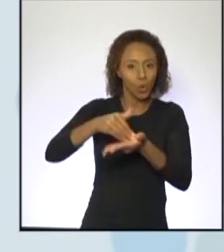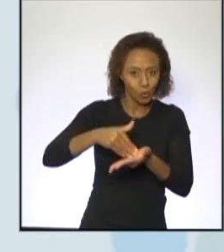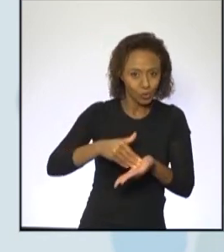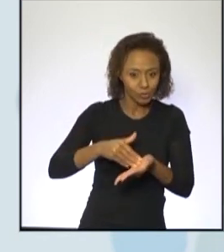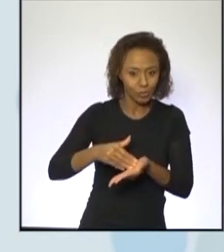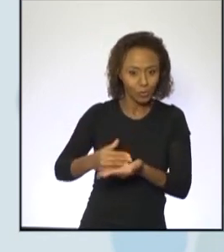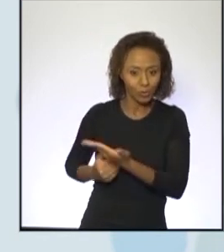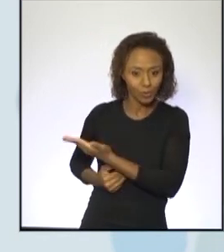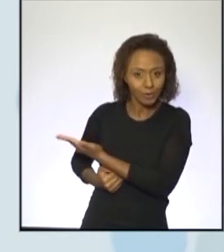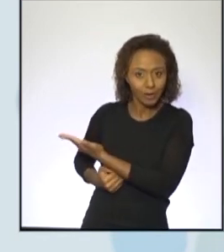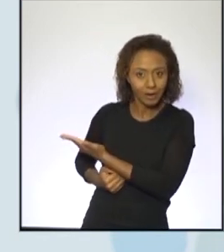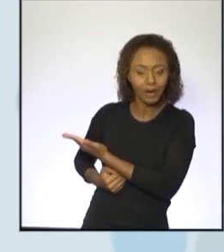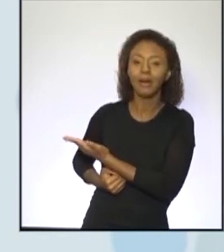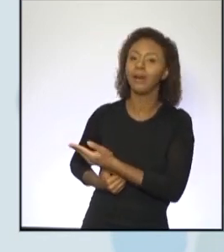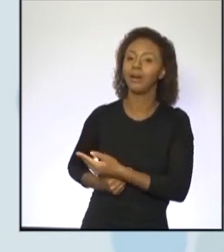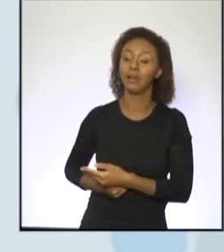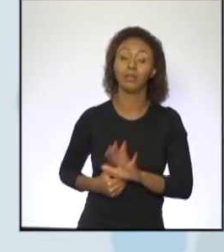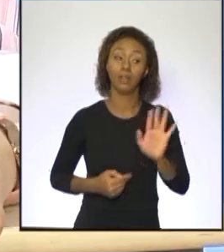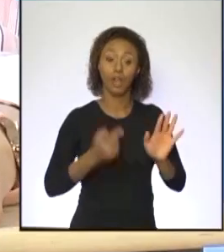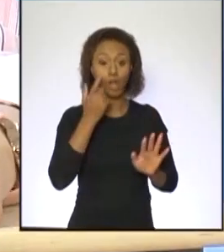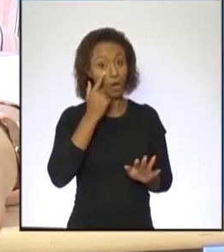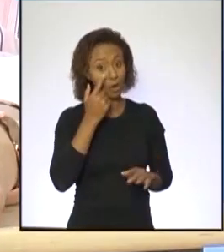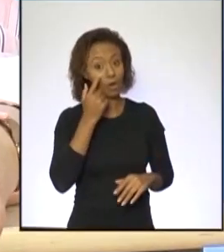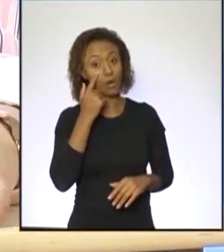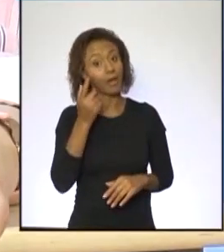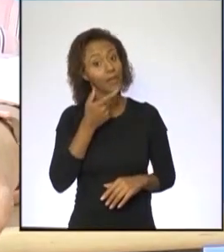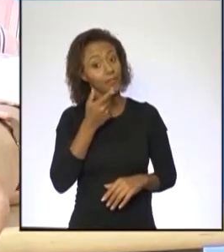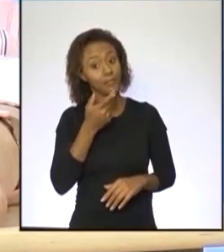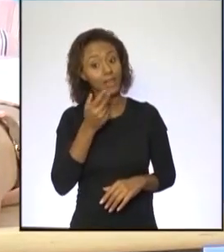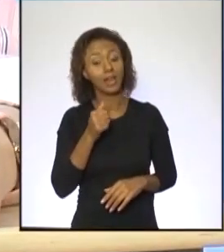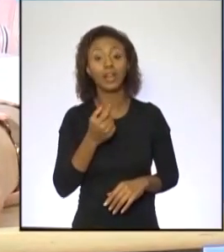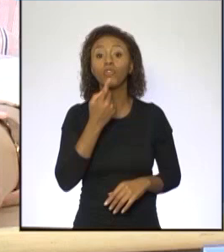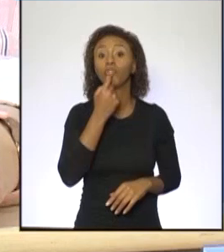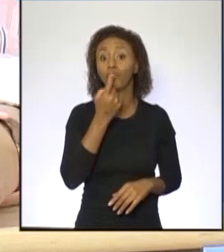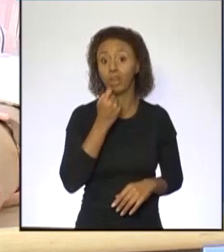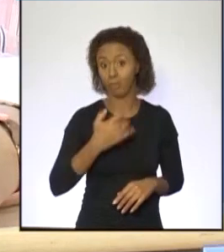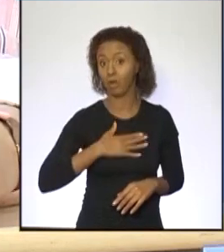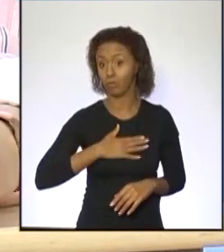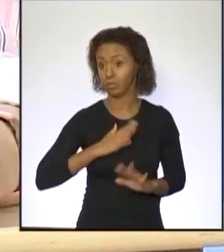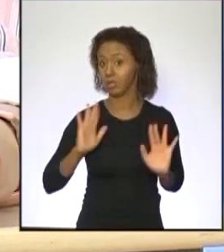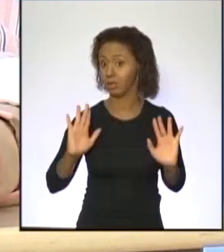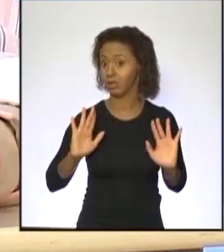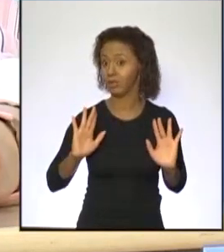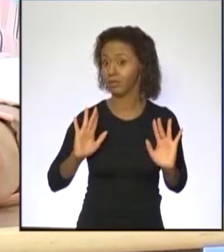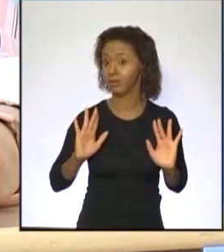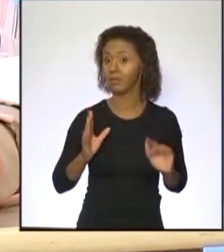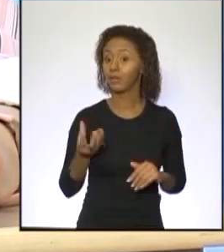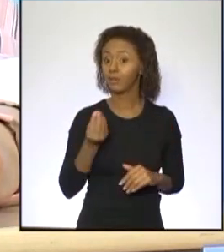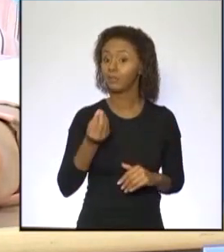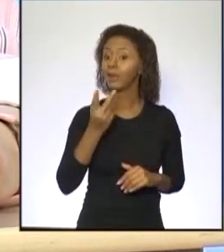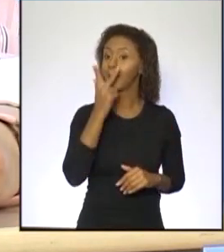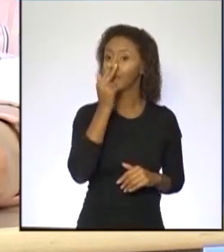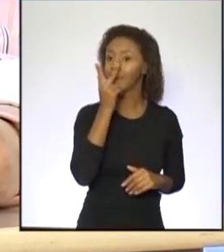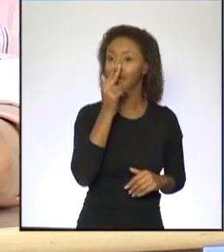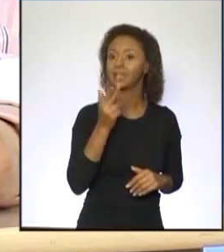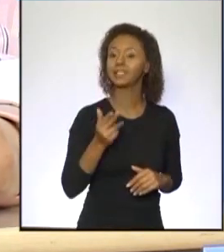aí, olha só. Kátia, eu tinha falado para você que eu tinha gostado mais era do vermelho mesmo, né? Porque era mais chamativo